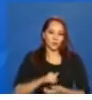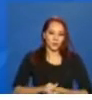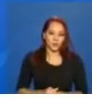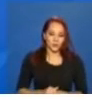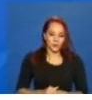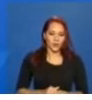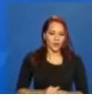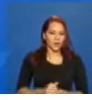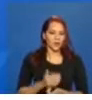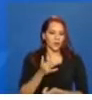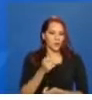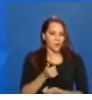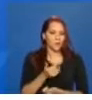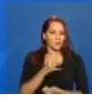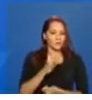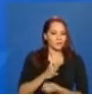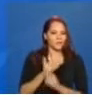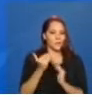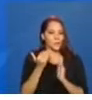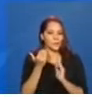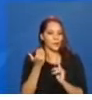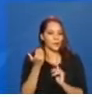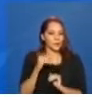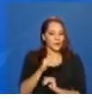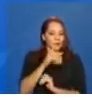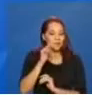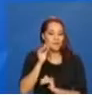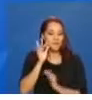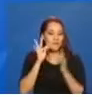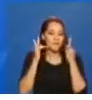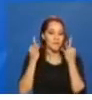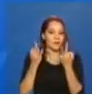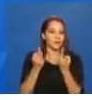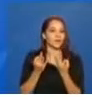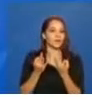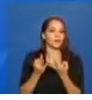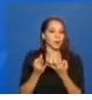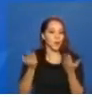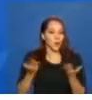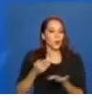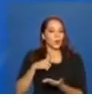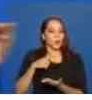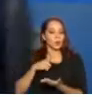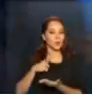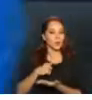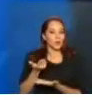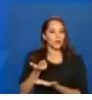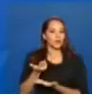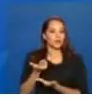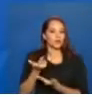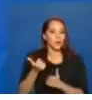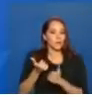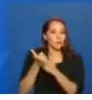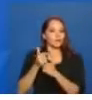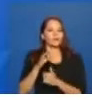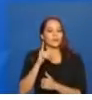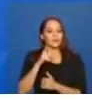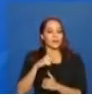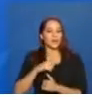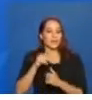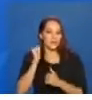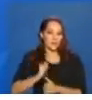E quase um pouco mais da metade daquelas famílias que estão beneficiadas, são beneficiárias do Bolsa